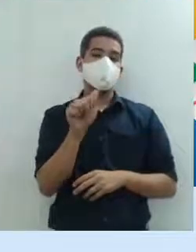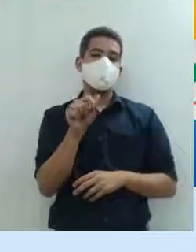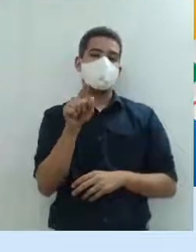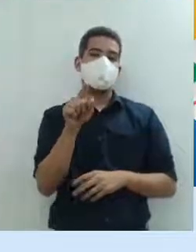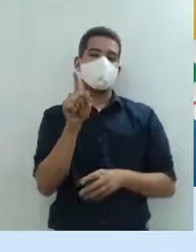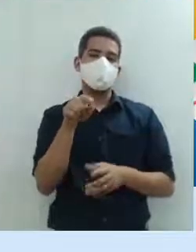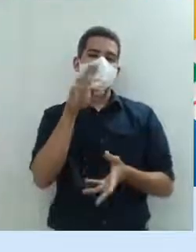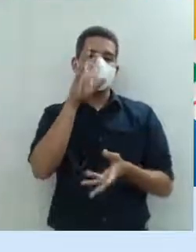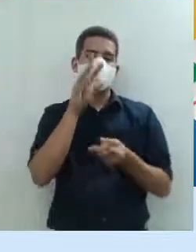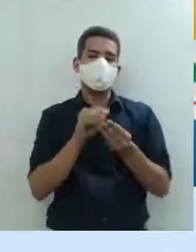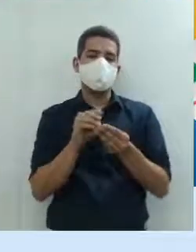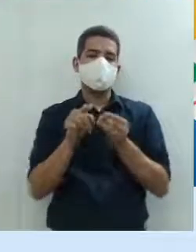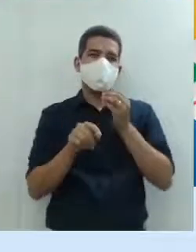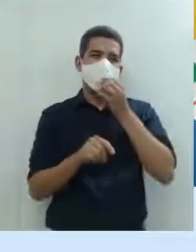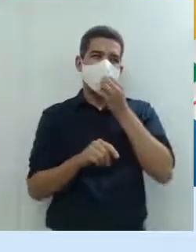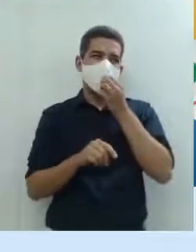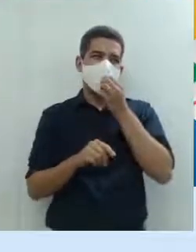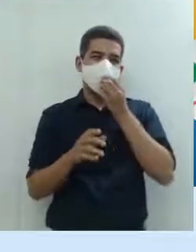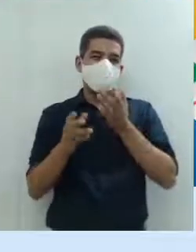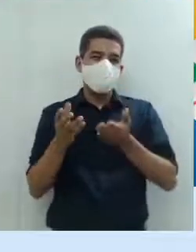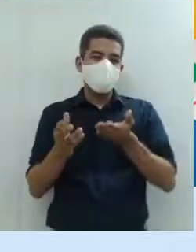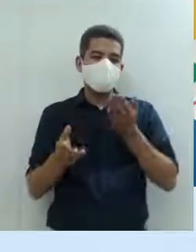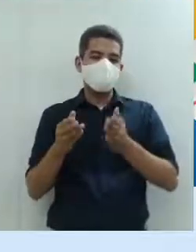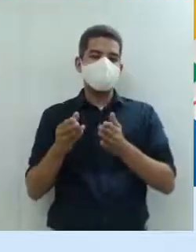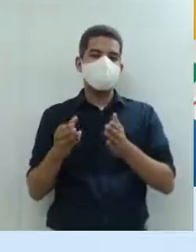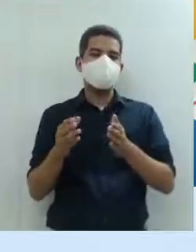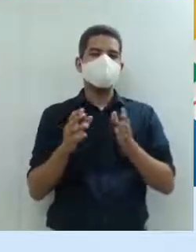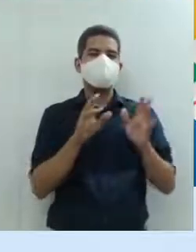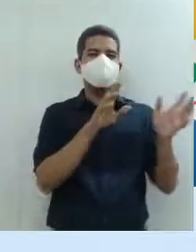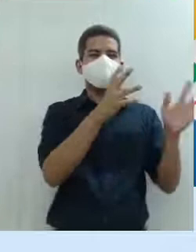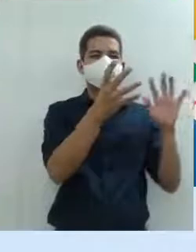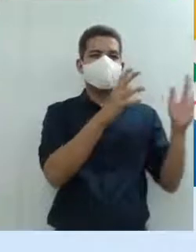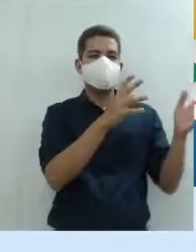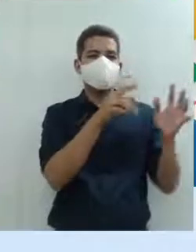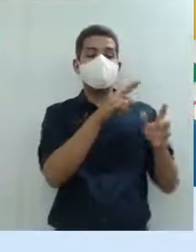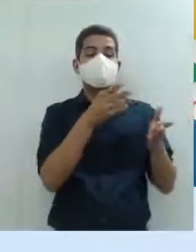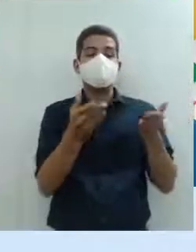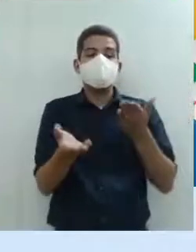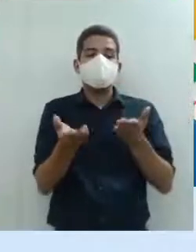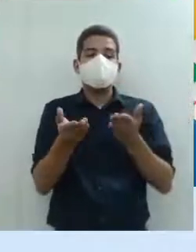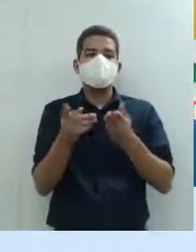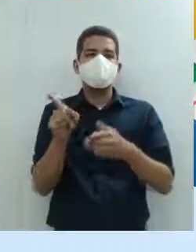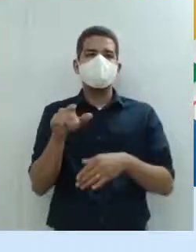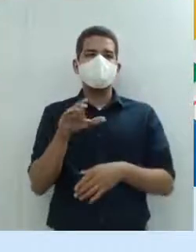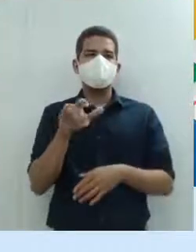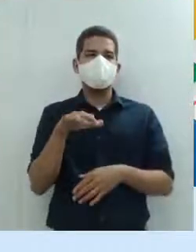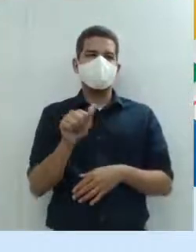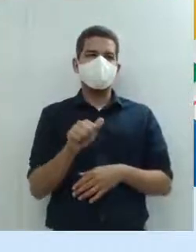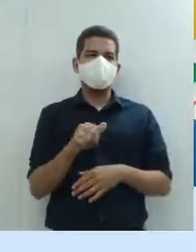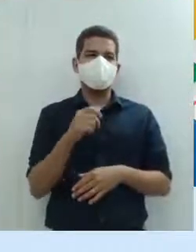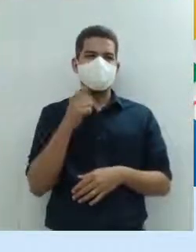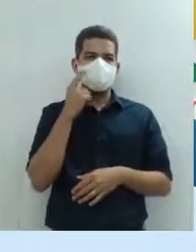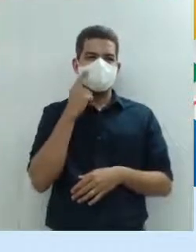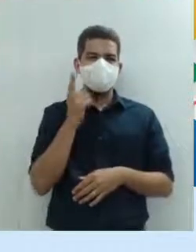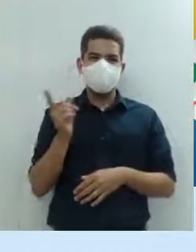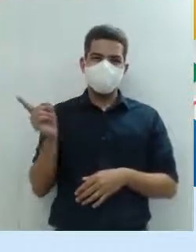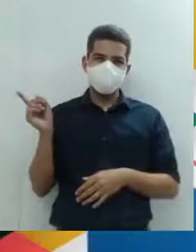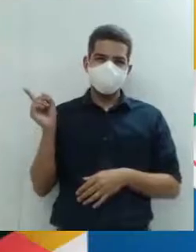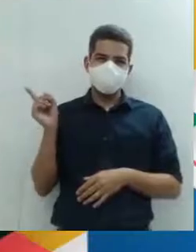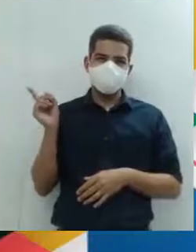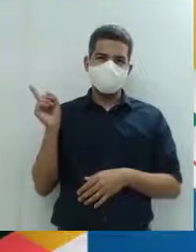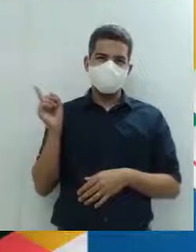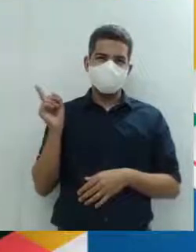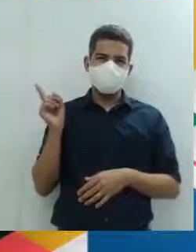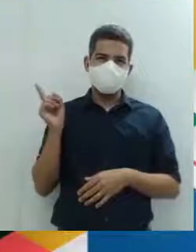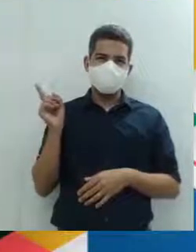passageiro. A média dos tempos gera o clima de um determinado lugar. Vai lá, e a gente vê isso aqui na televisão, a